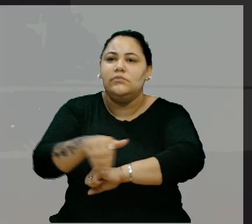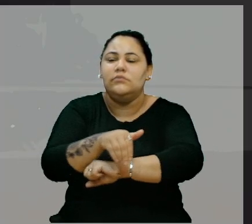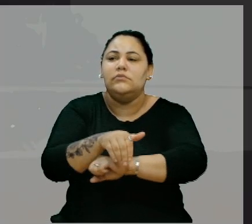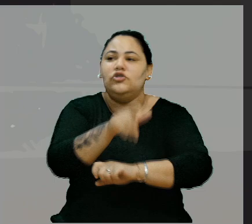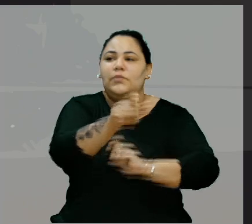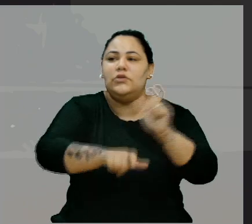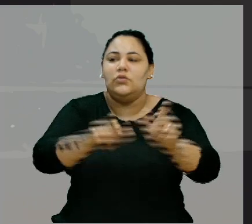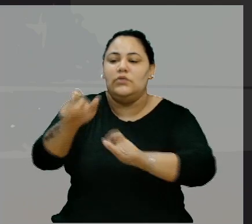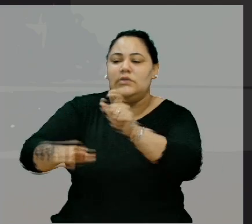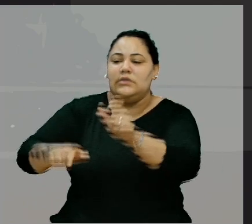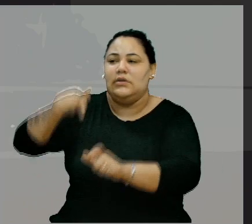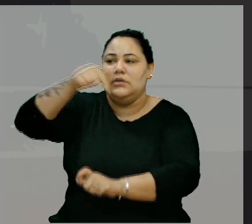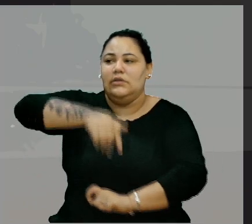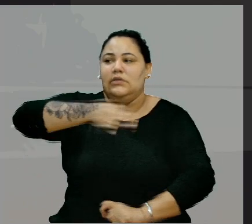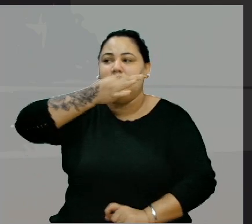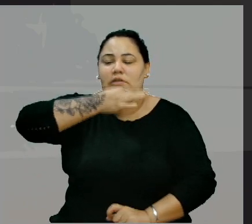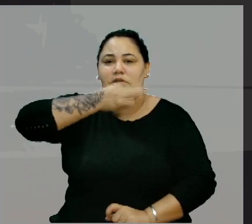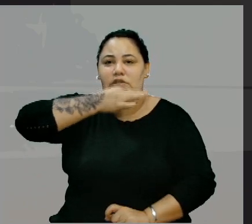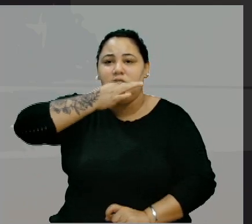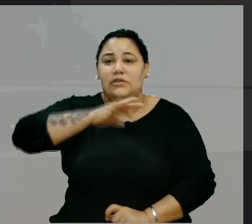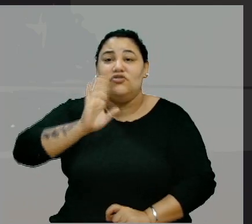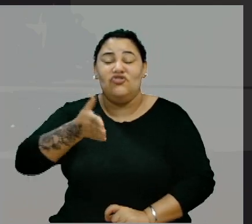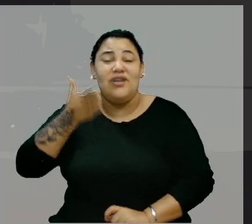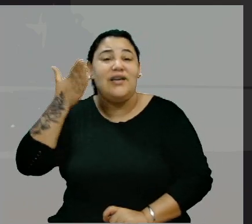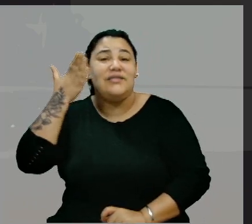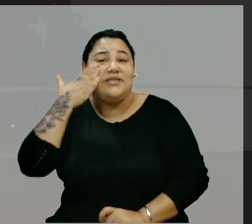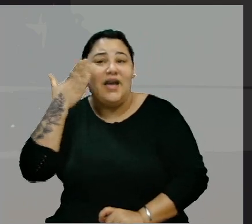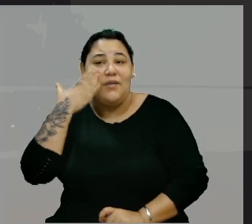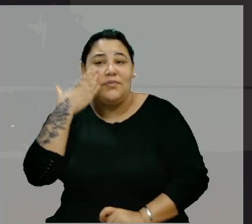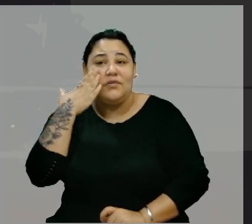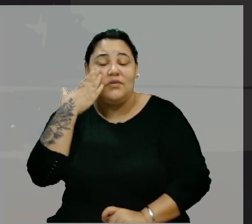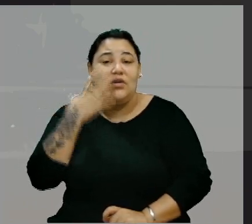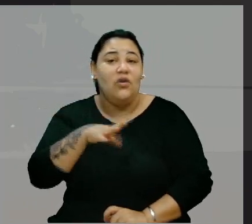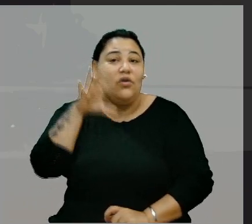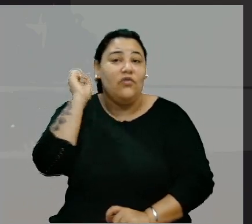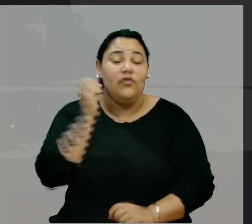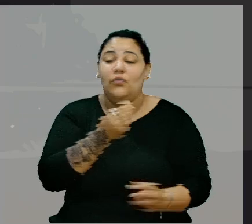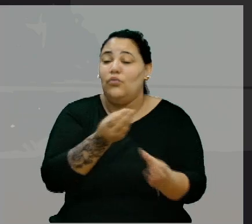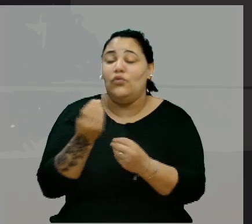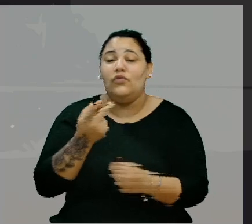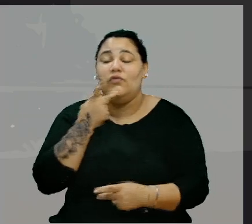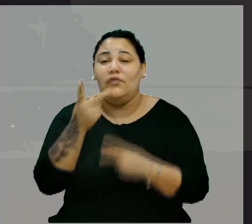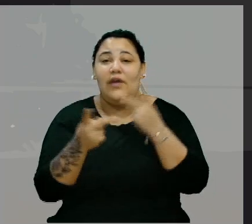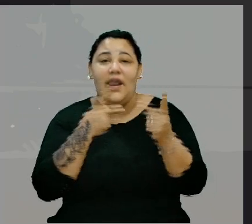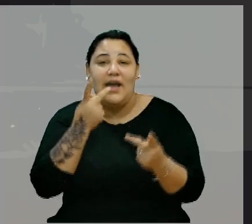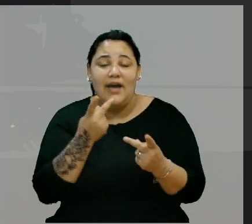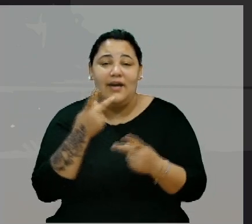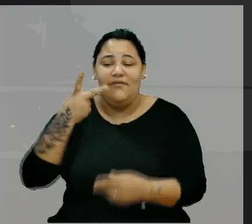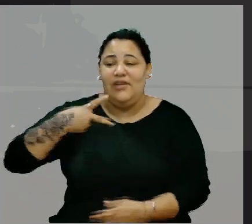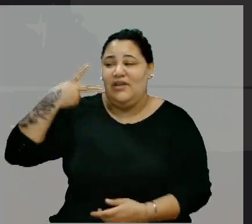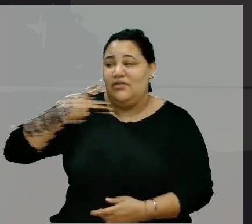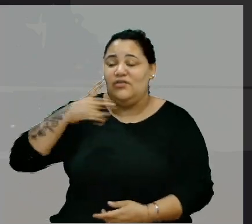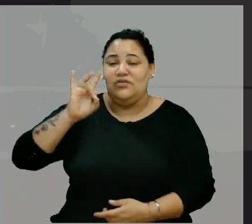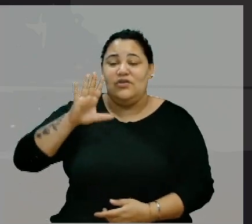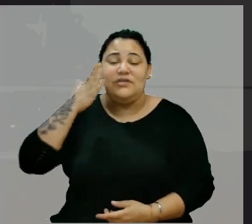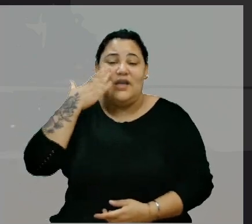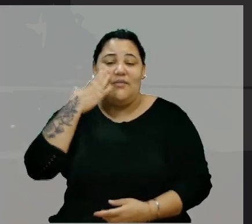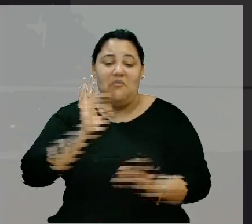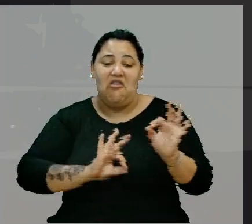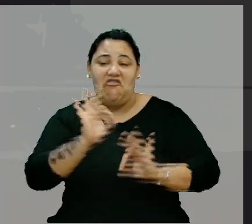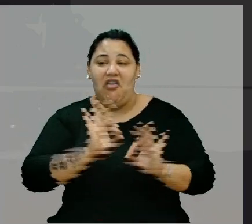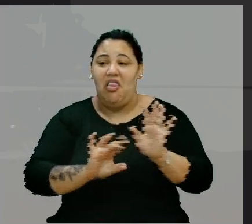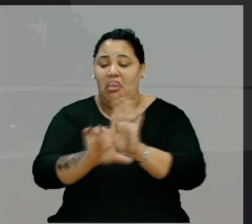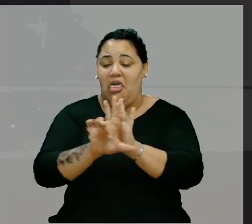cidade. A gente sabe quantas vezes a gente ouviu falar que vereador só sabe fazer projeto de lei, de nome de rua, mas